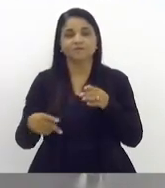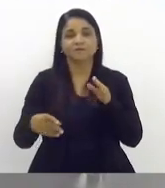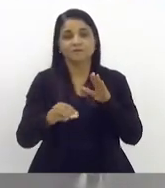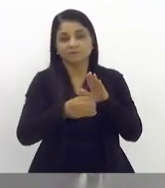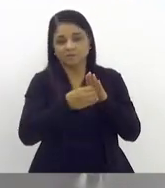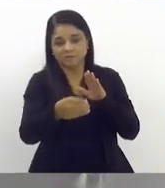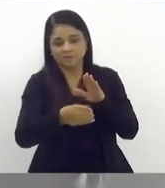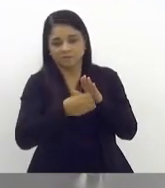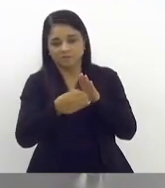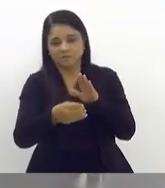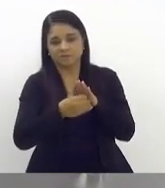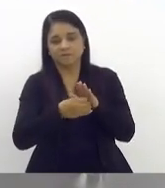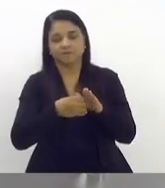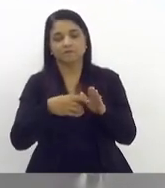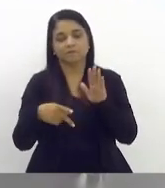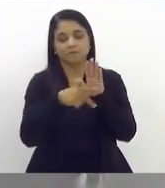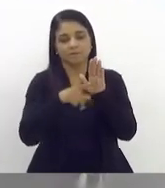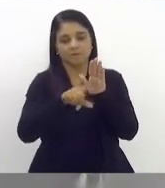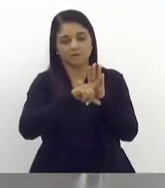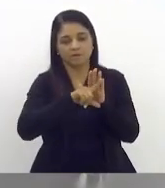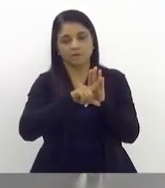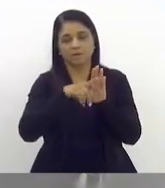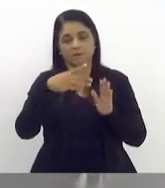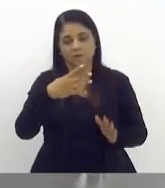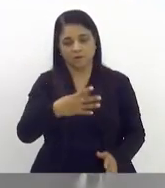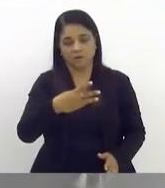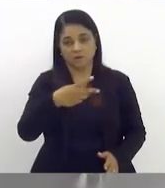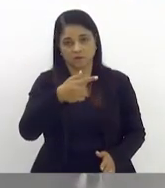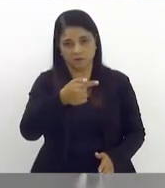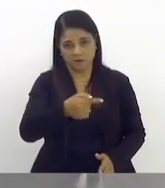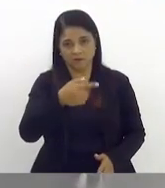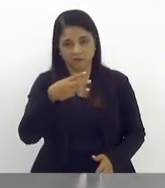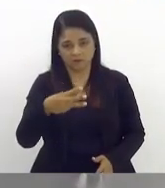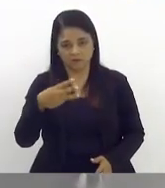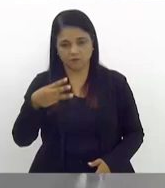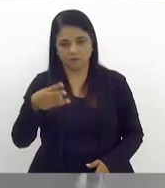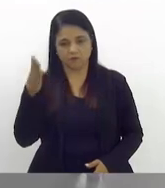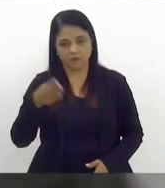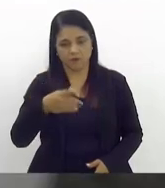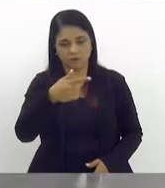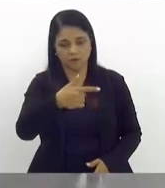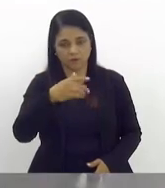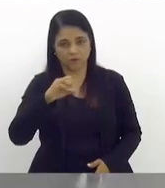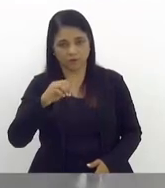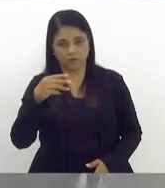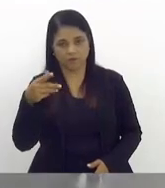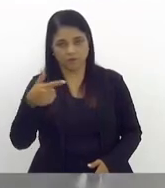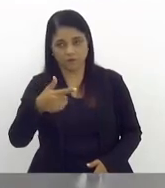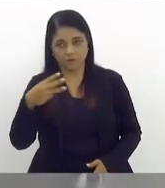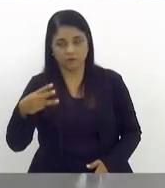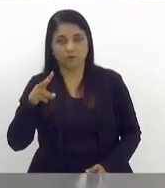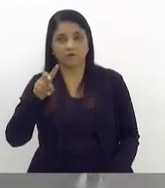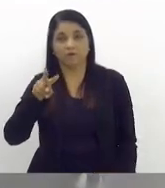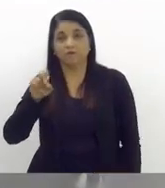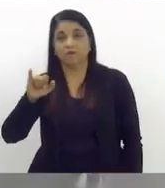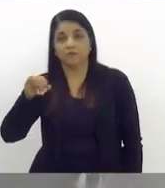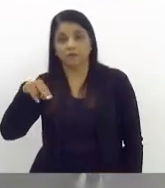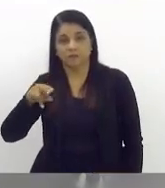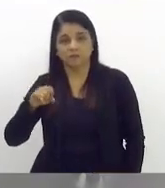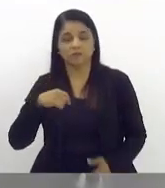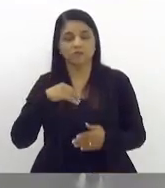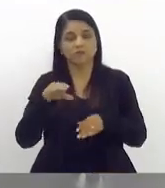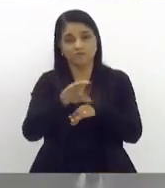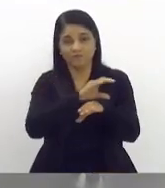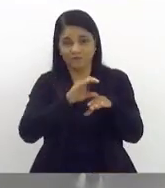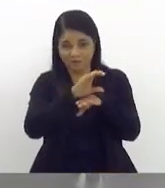4 da pauta, o PL de autoria do deputado doutor, do deputado Vinícius Cozzolino. Senhor presidente, parecer pela condicionalidade, se